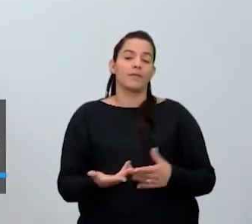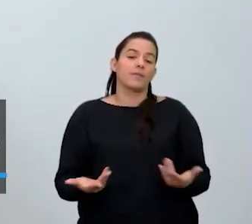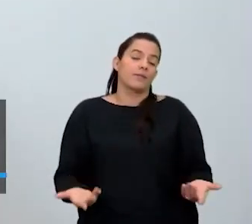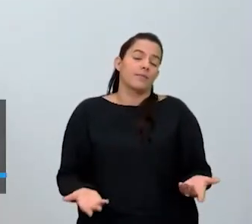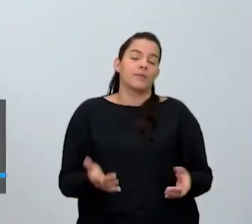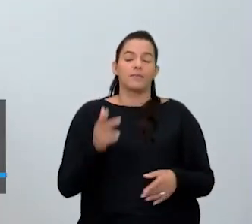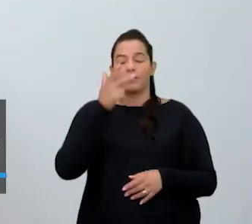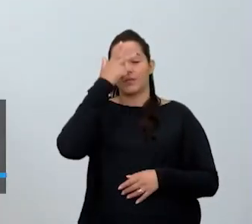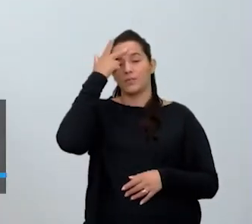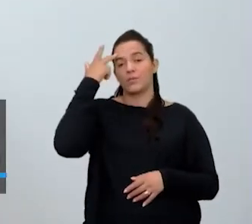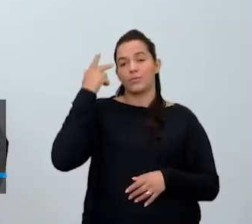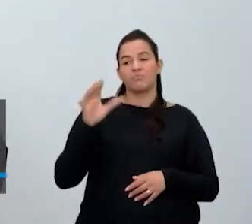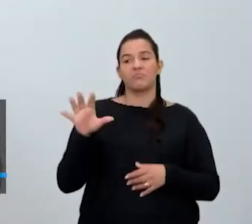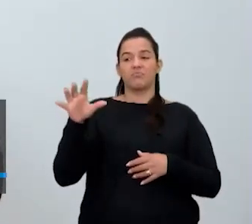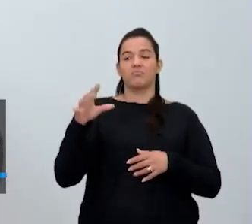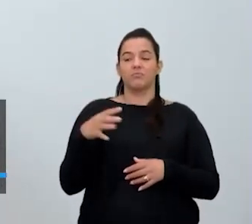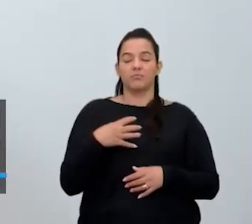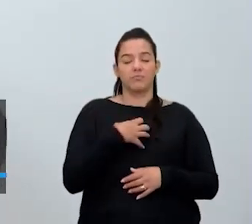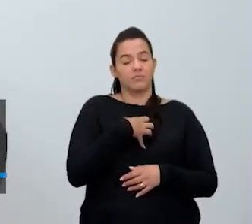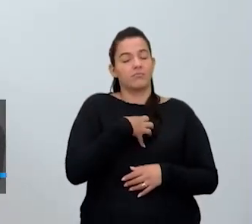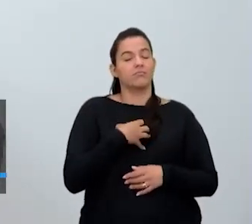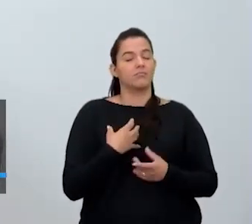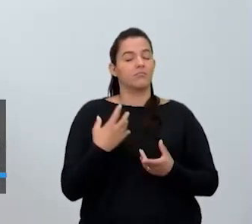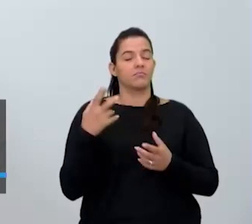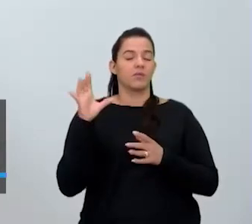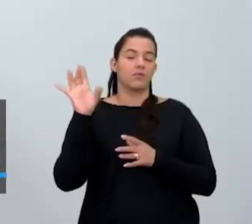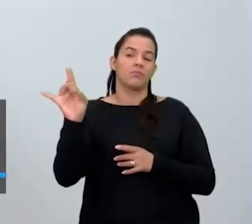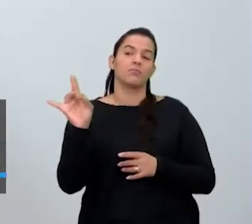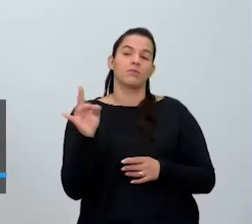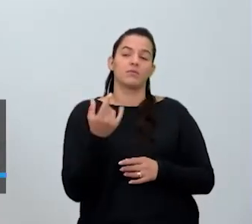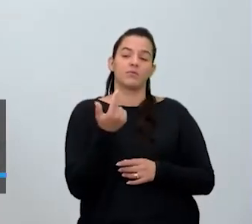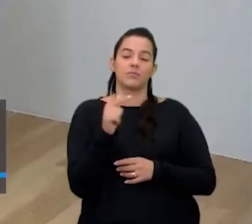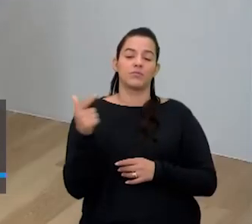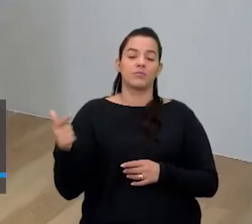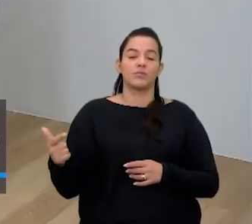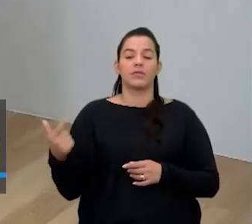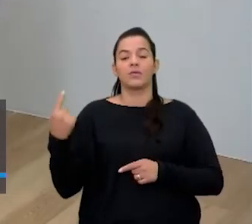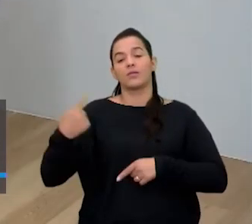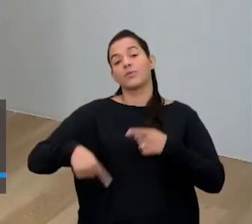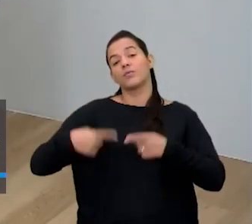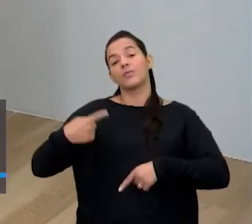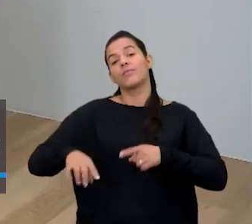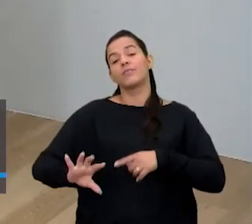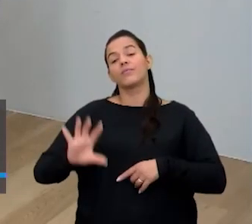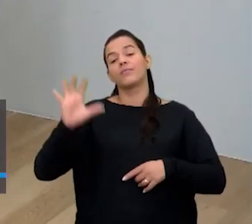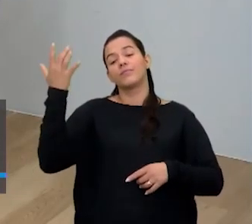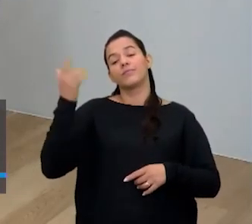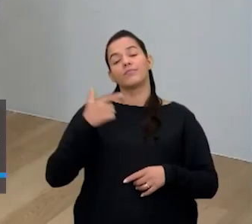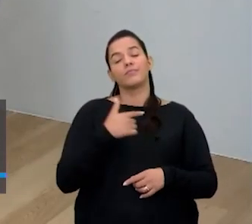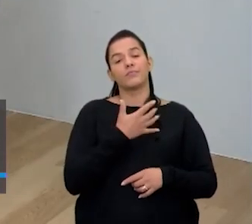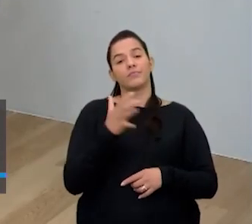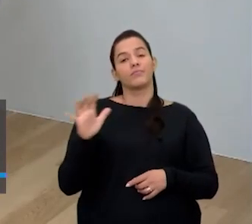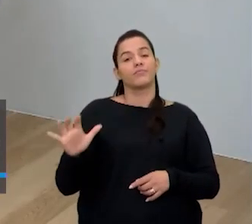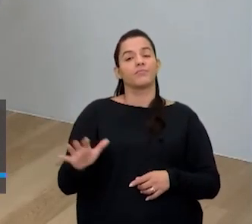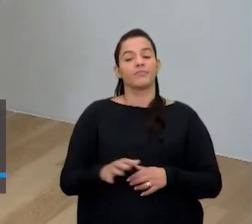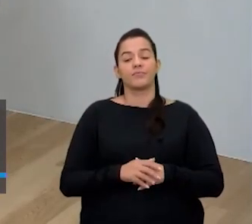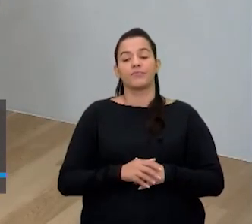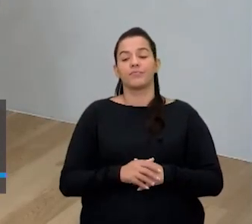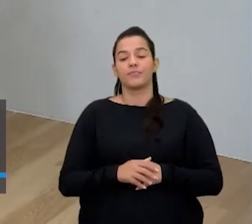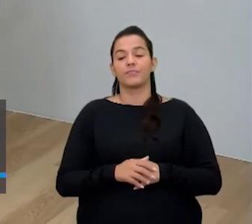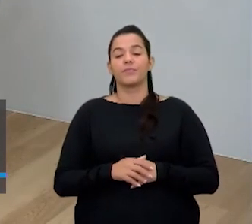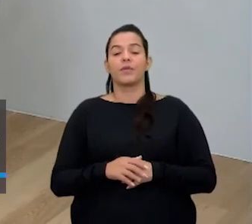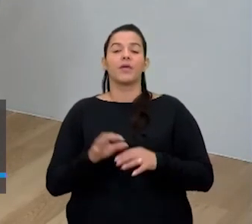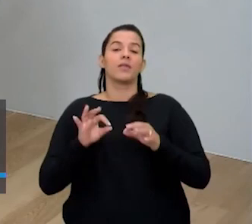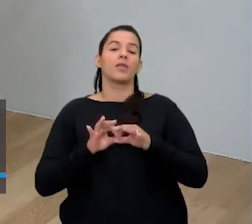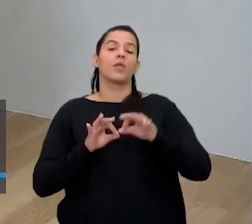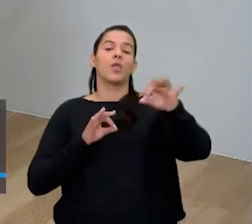emocionam porque não se sentem, não têm afinidade no espelhamento étnico do conflito que está acontecendo. Exatamente. E também porque, está tão longe